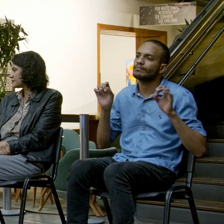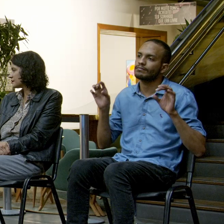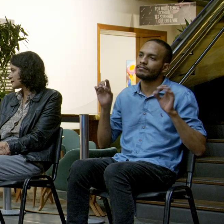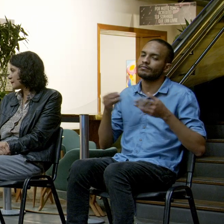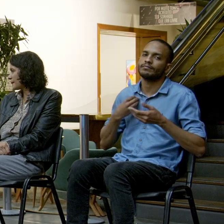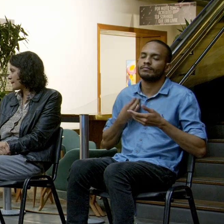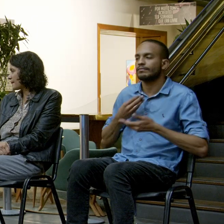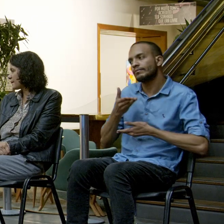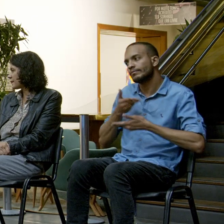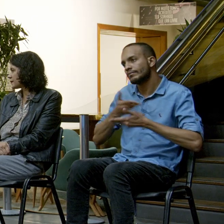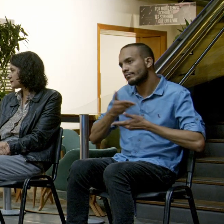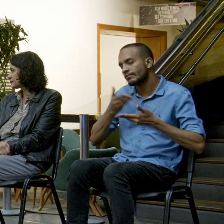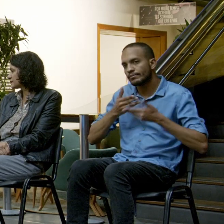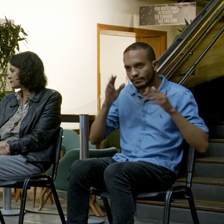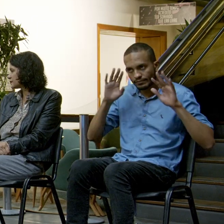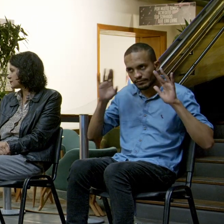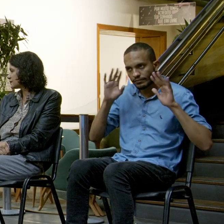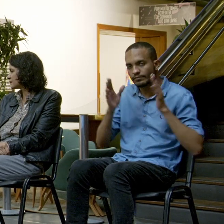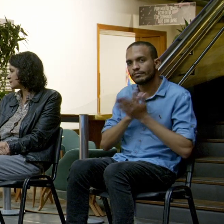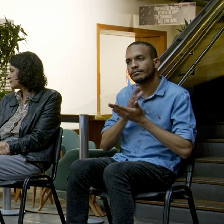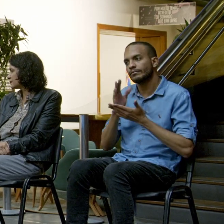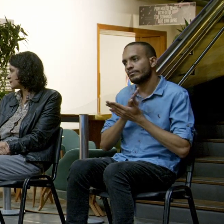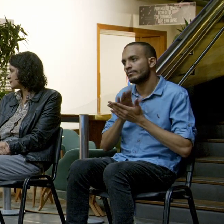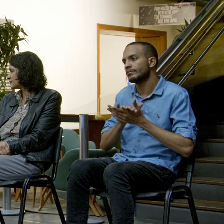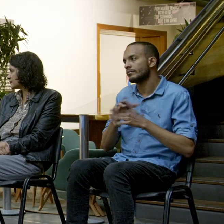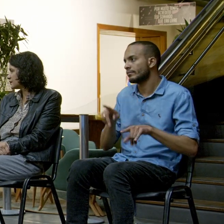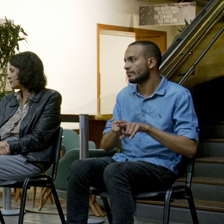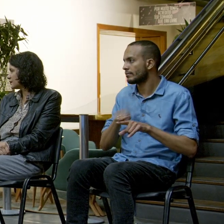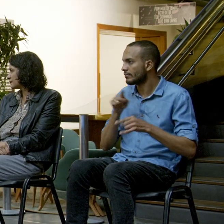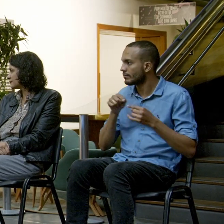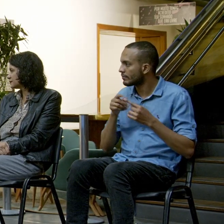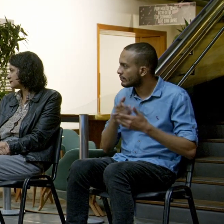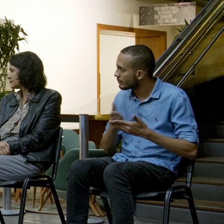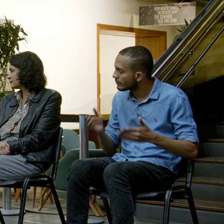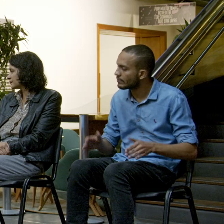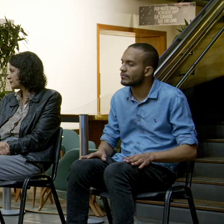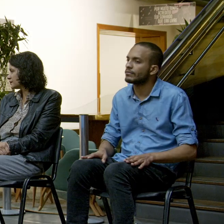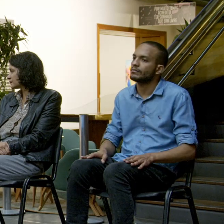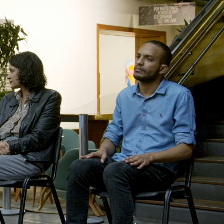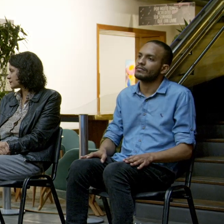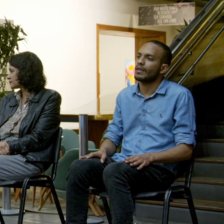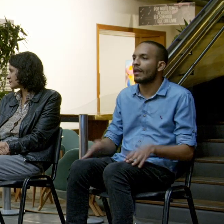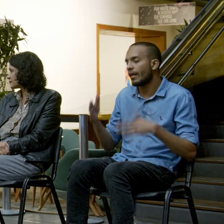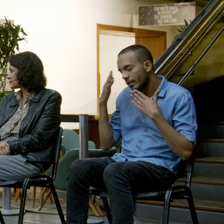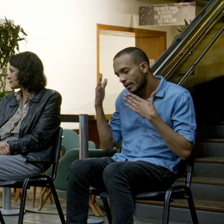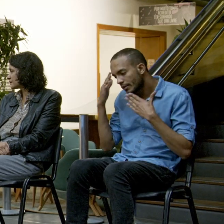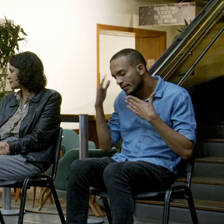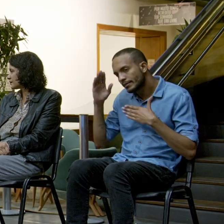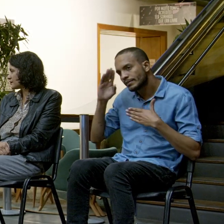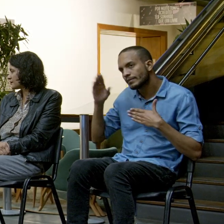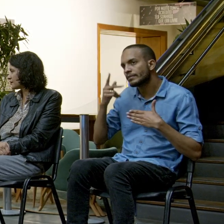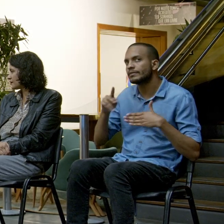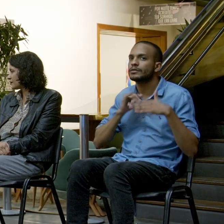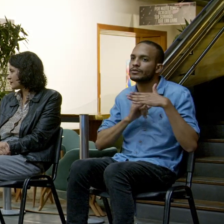compartilhar alguns pensamentos, algumas reflexões sobre a obra da Maiolino. Eu agradeço ao Instituto